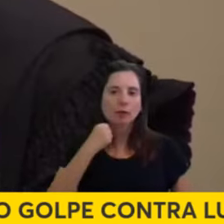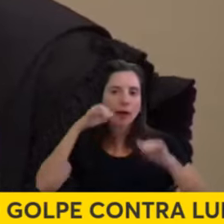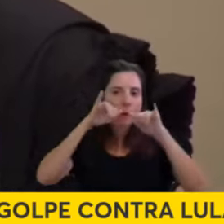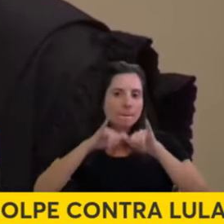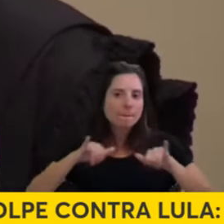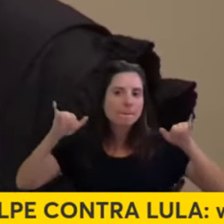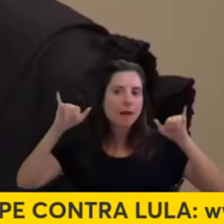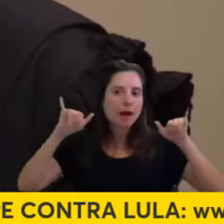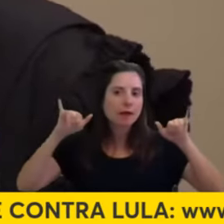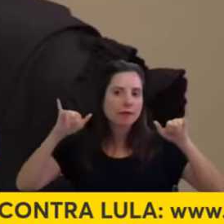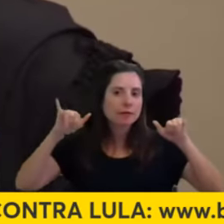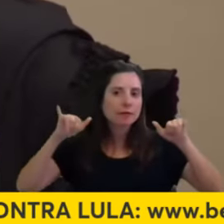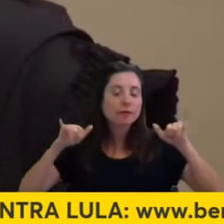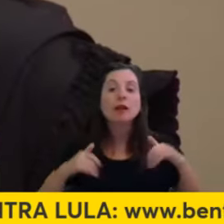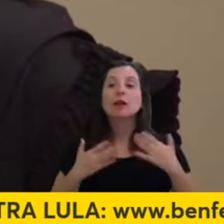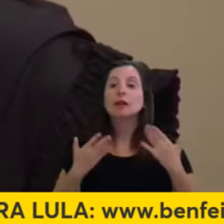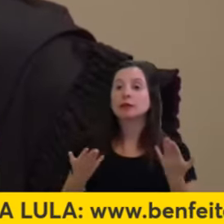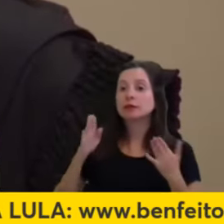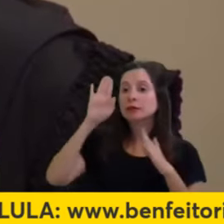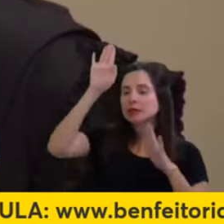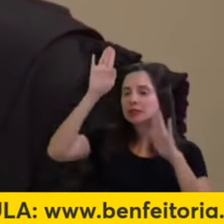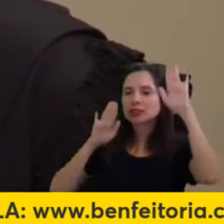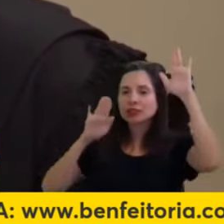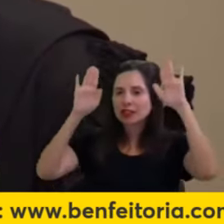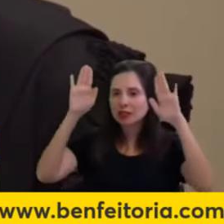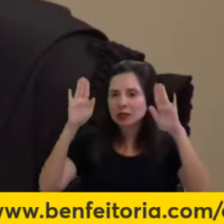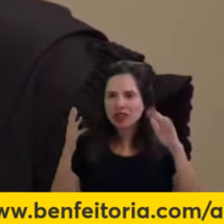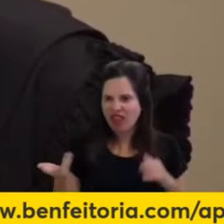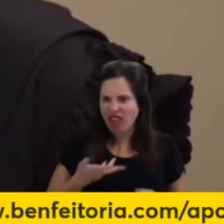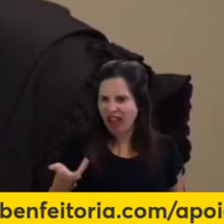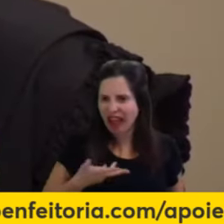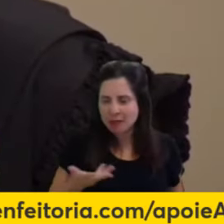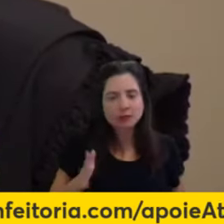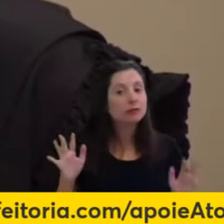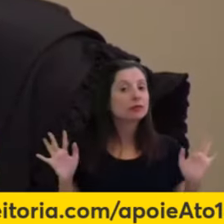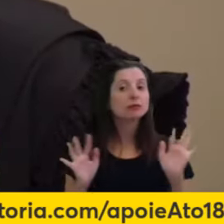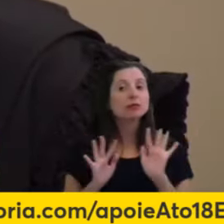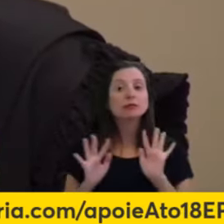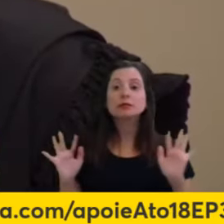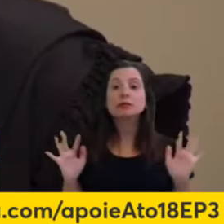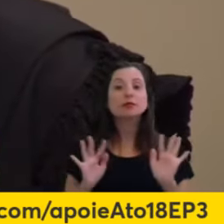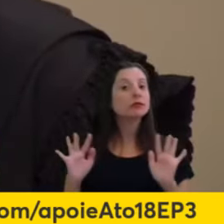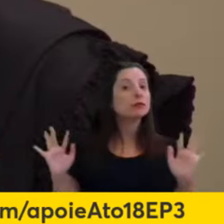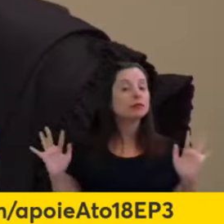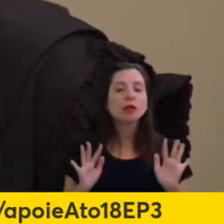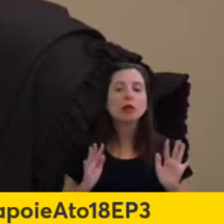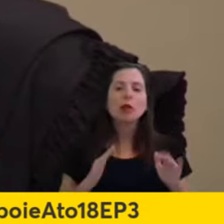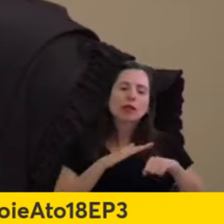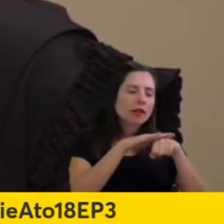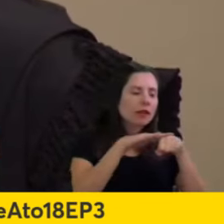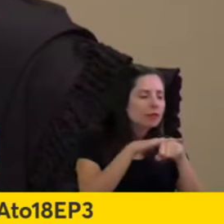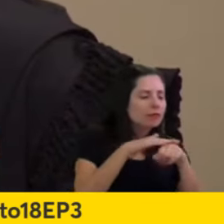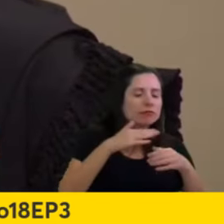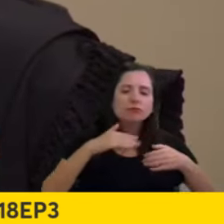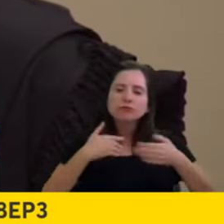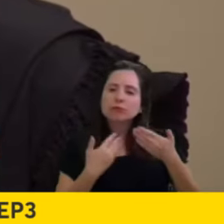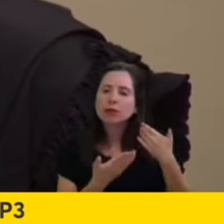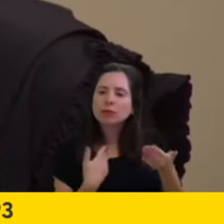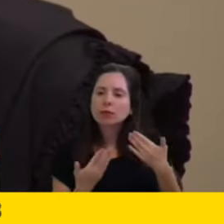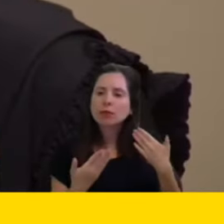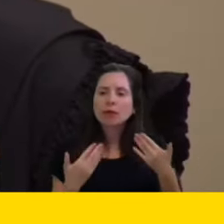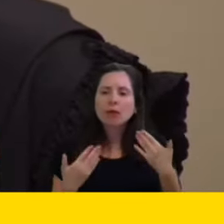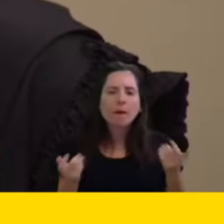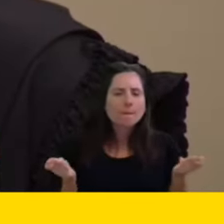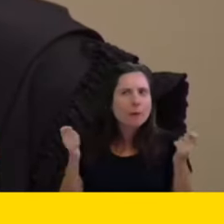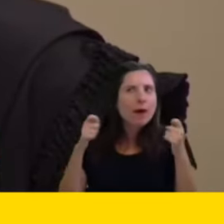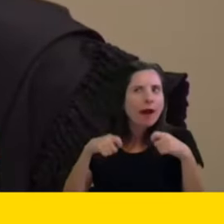efeito candidaturas não nascem do da noite para o dia elas surgem nos debates nas conversas na possibilidade de Vitória na